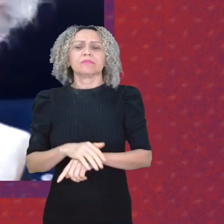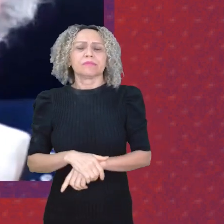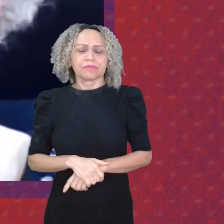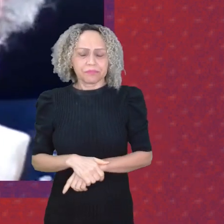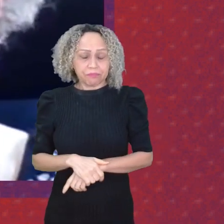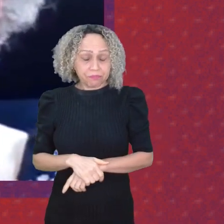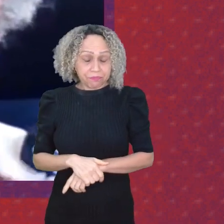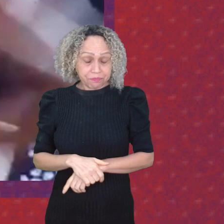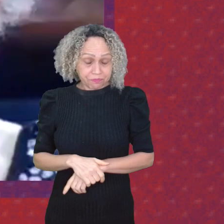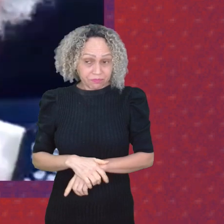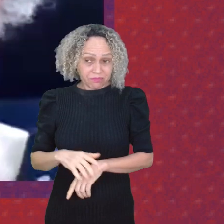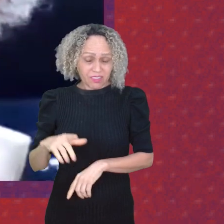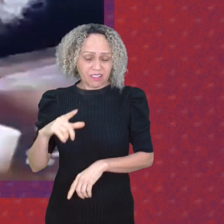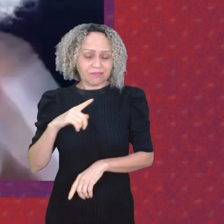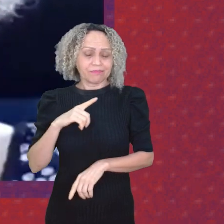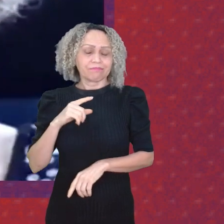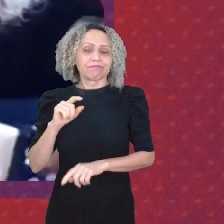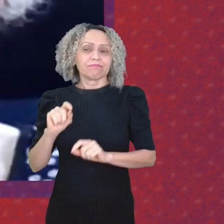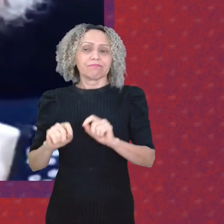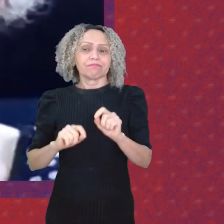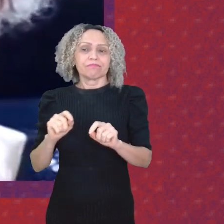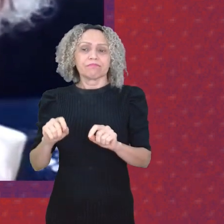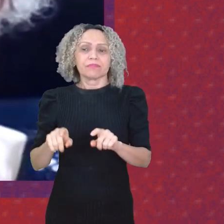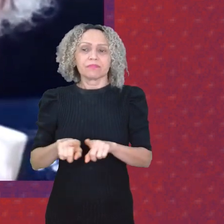E temos aquela velha